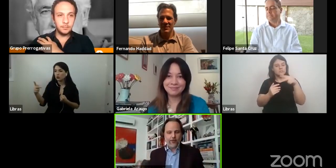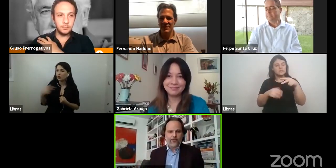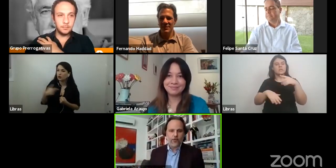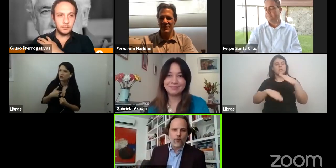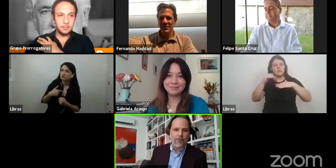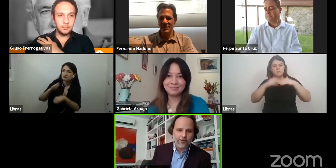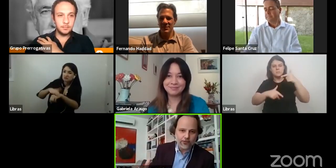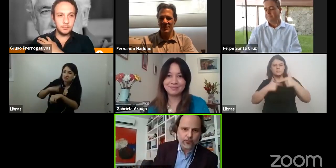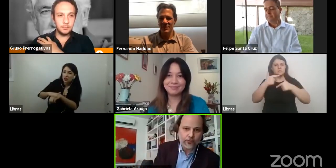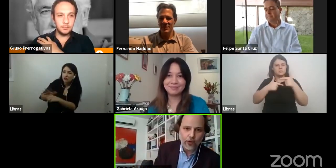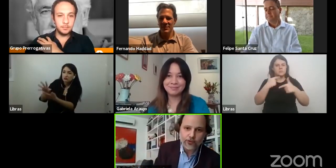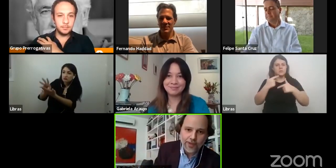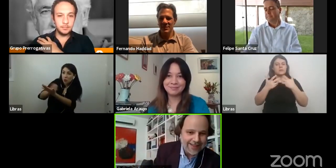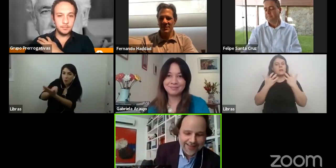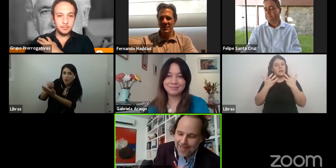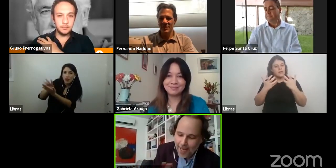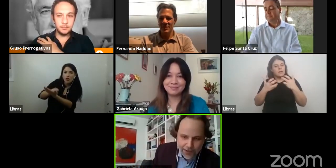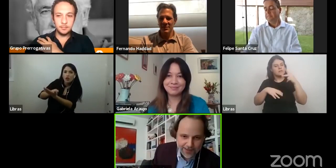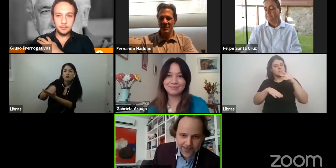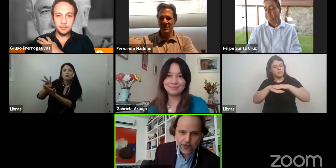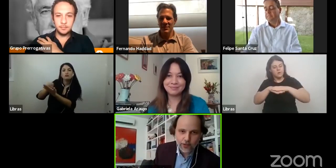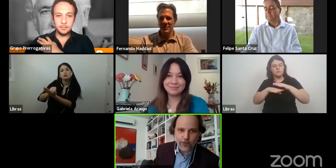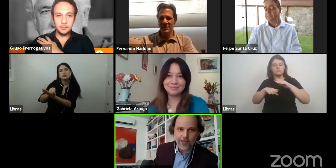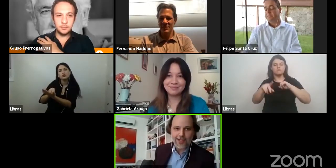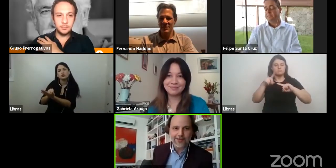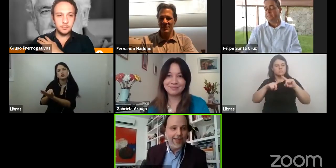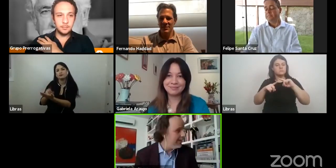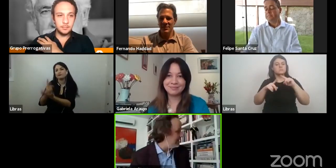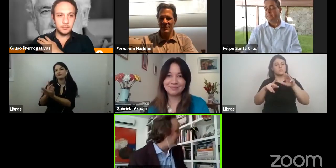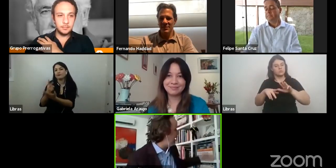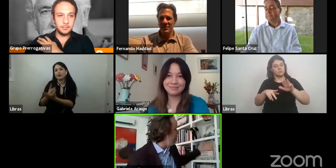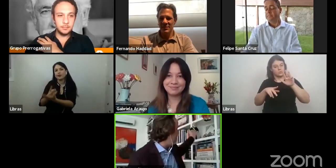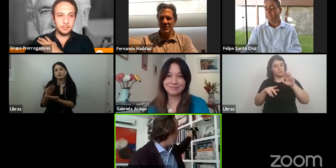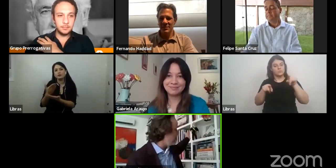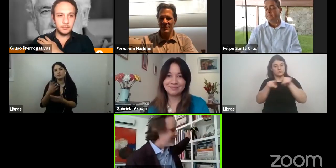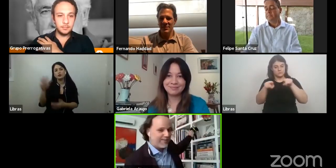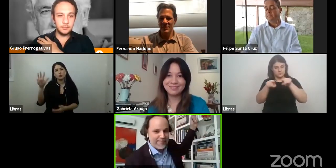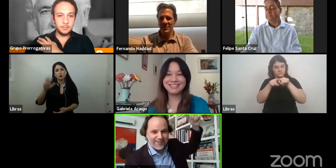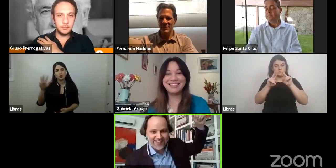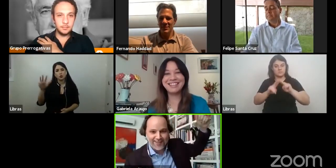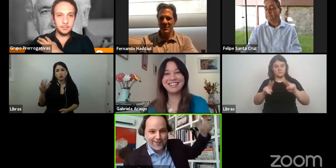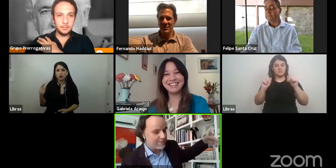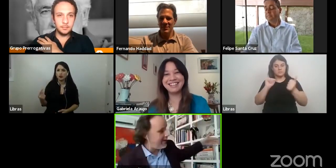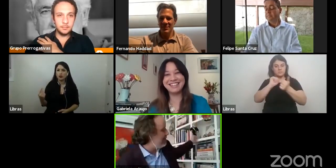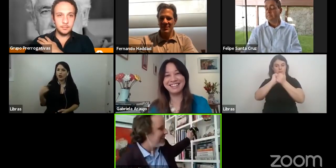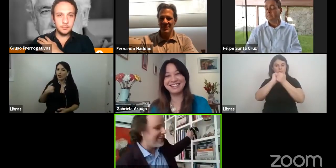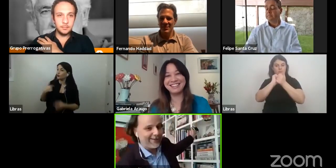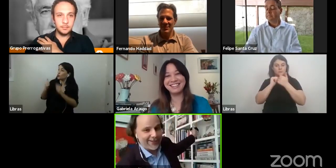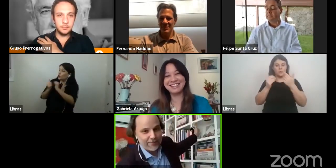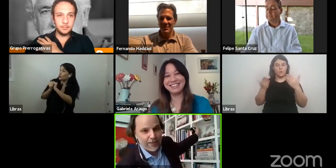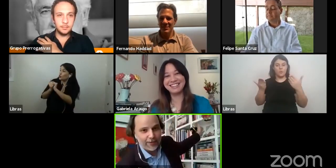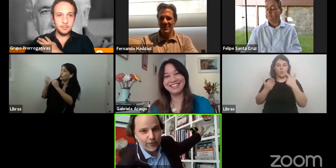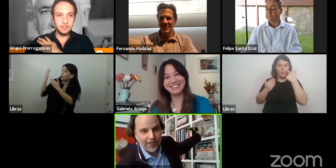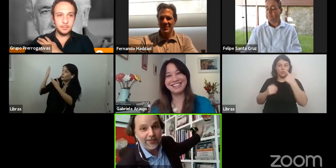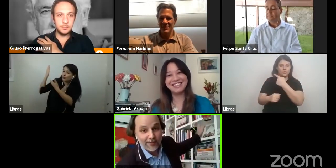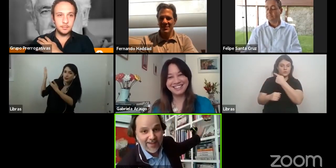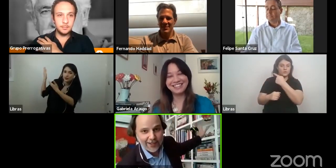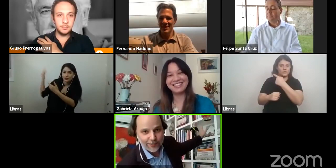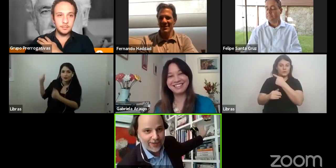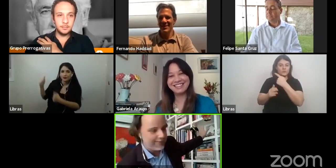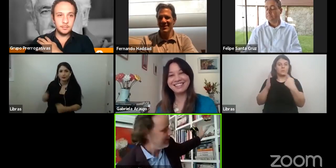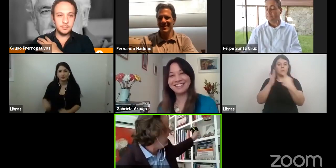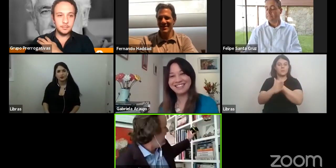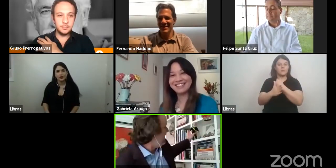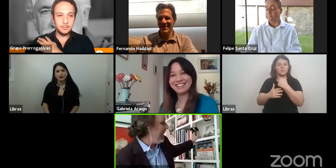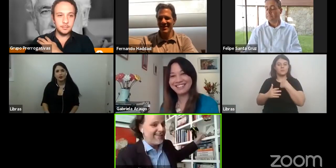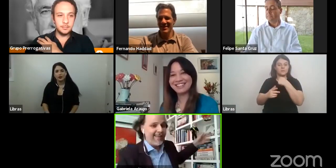esperam, né, o seu comando junto com o nosso sempre presidente Lula, aliás, que está sempre, né, comigo aqui, hoje paramentado, a Gabi perguntou, é que eu tenho